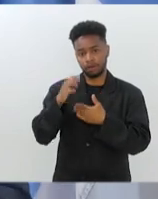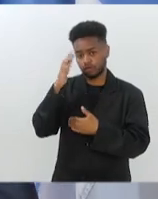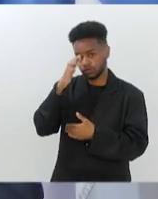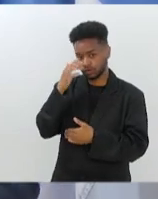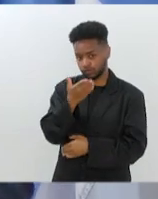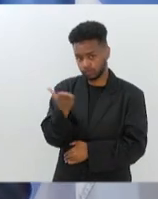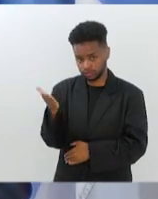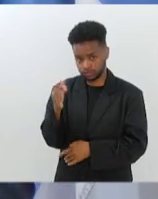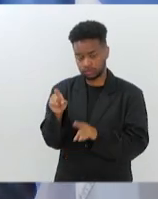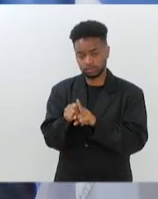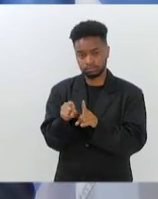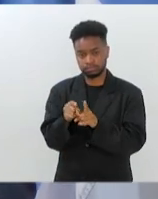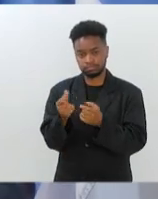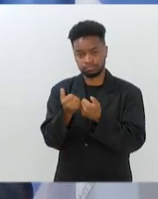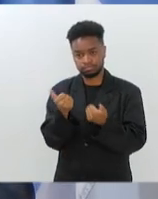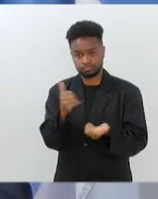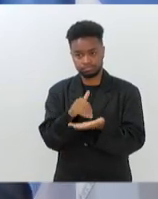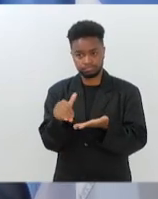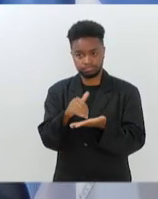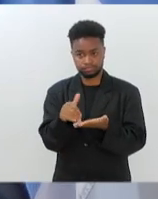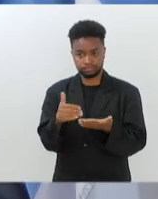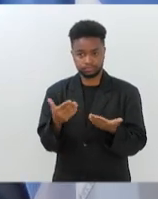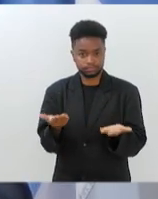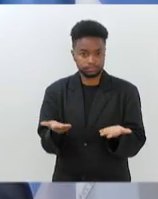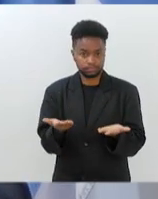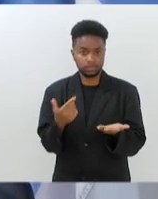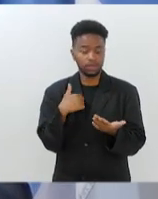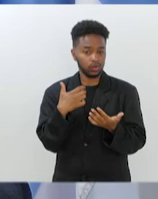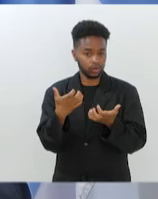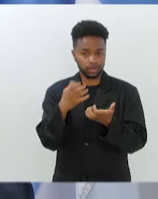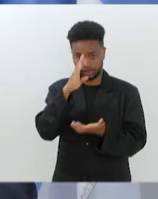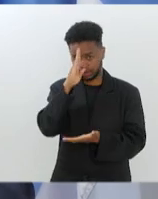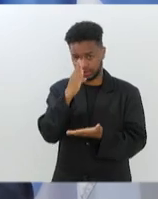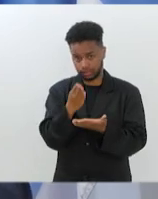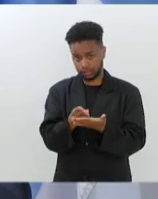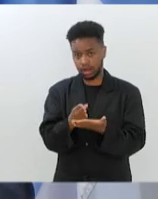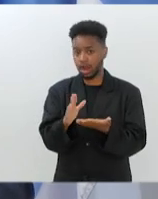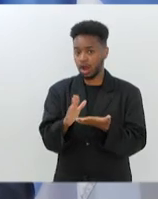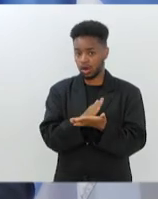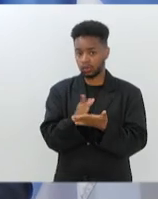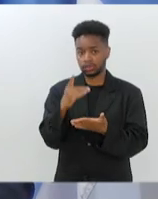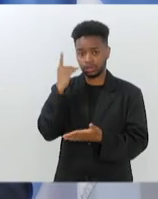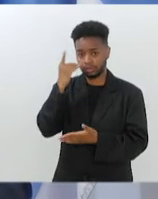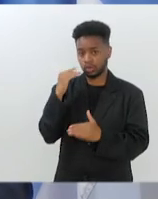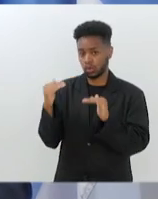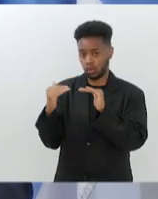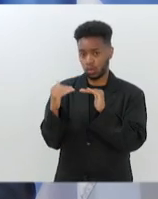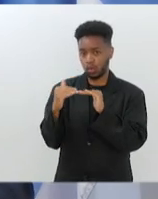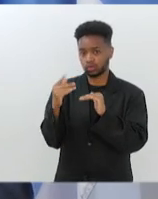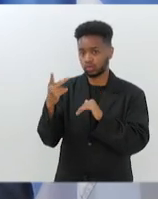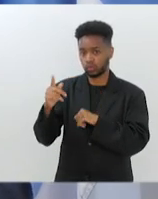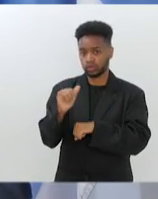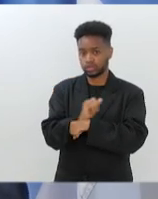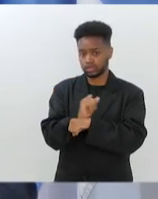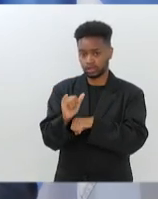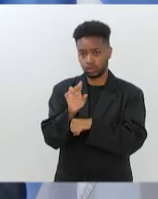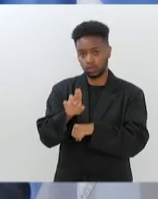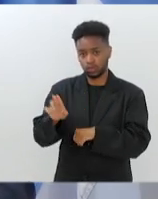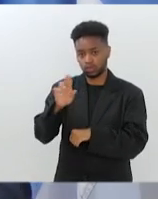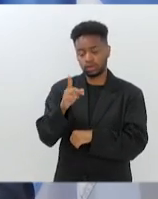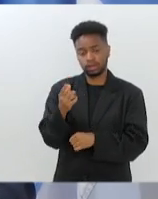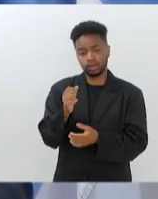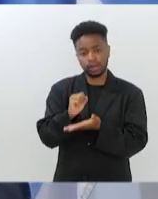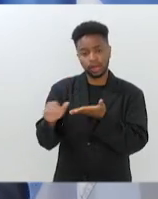o subsecretário eu eu quero crer que algum dos 70 deputados esteja de acordo com essa estratégia que a cedai tá utilizando em gastar o nosso